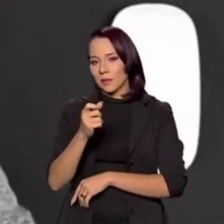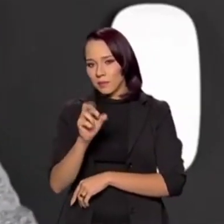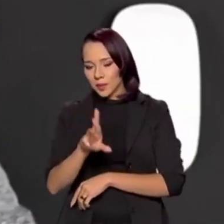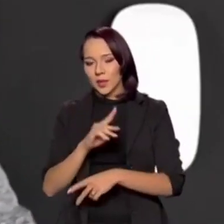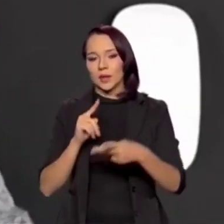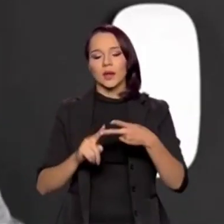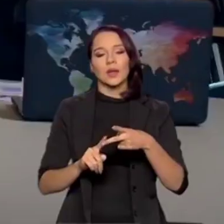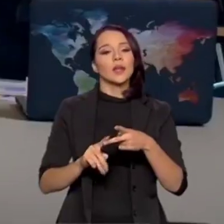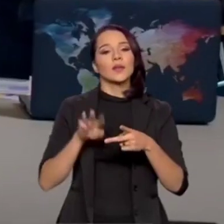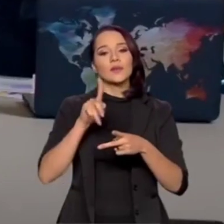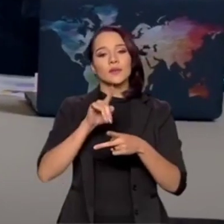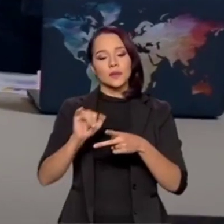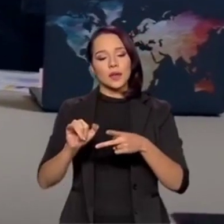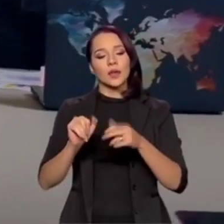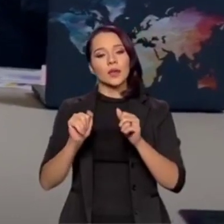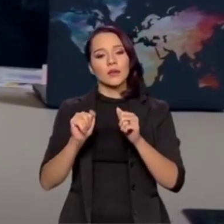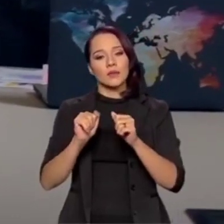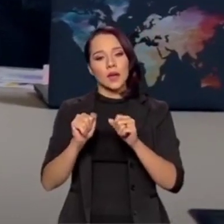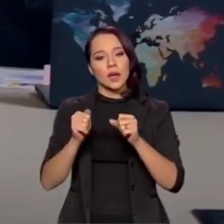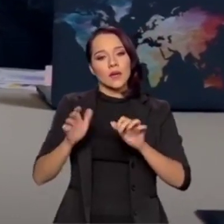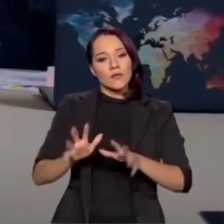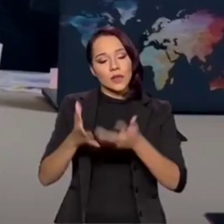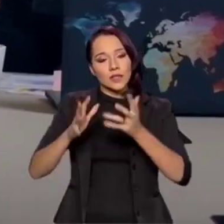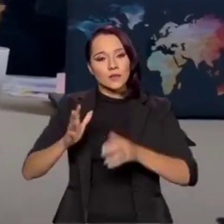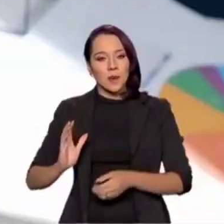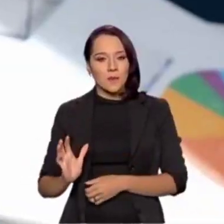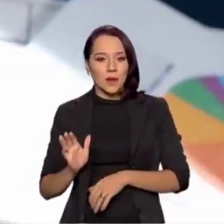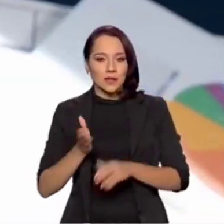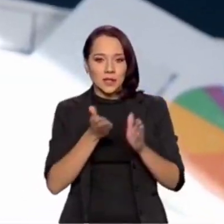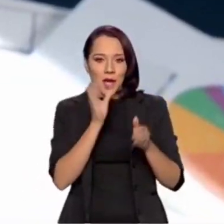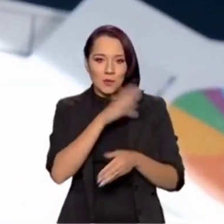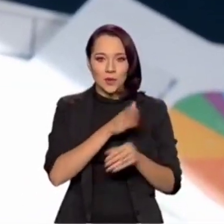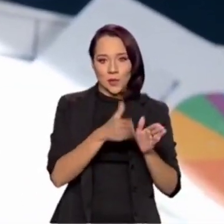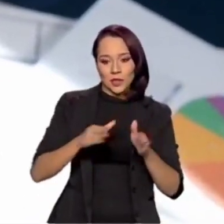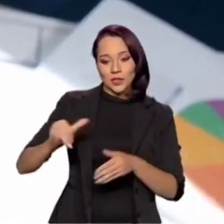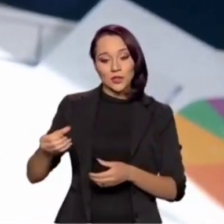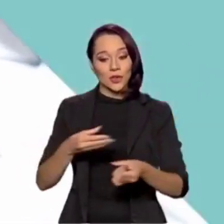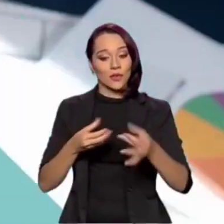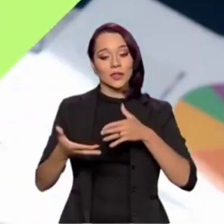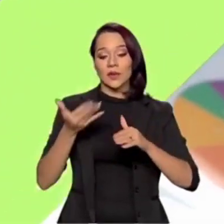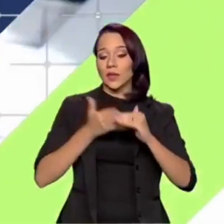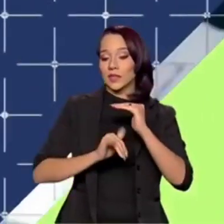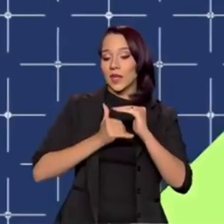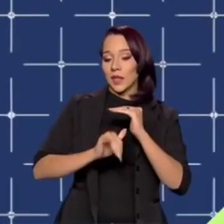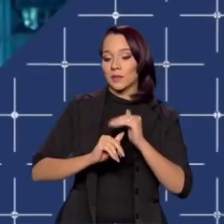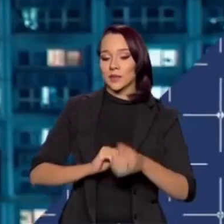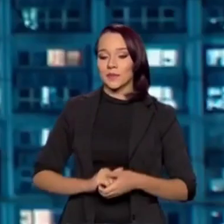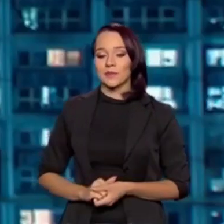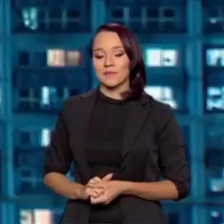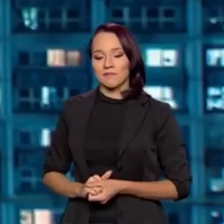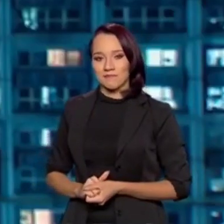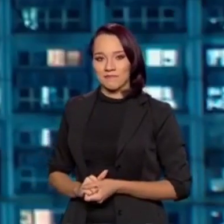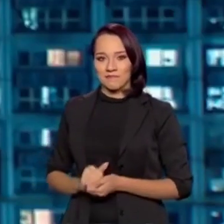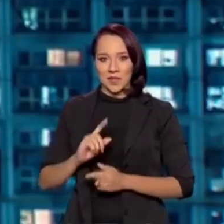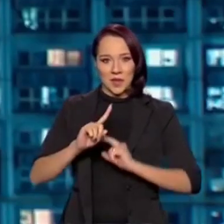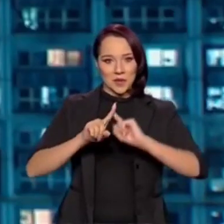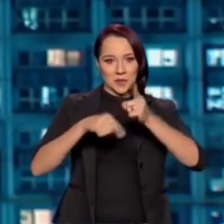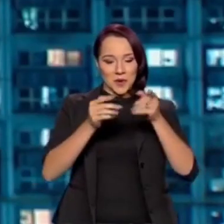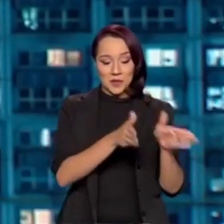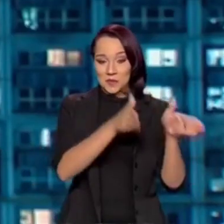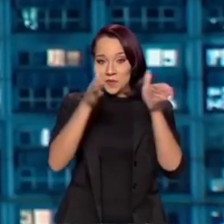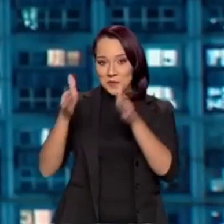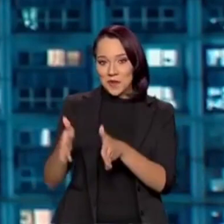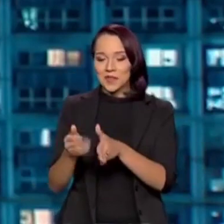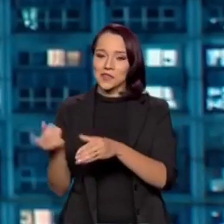unidades da Embrapi vêm oferecendo para acelerar o processo de inovação nas startups. E no próximo bloco a